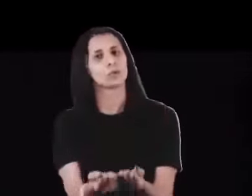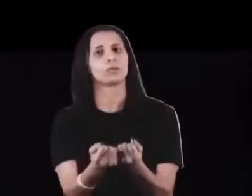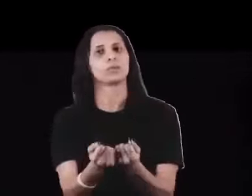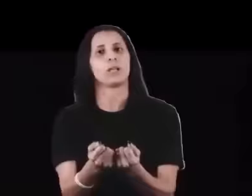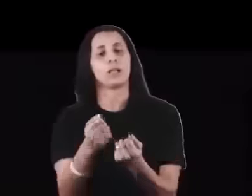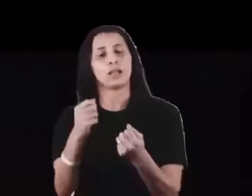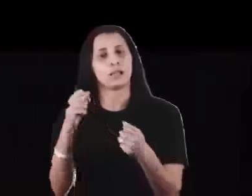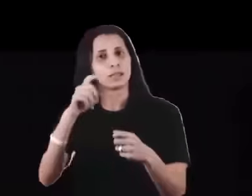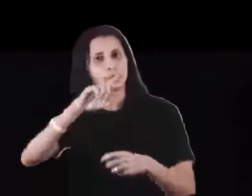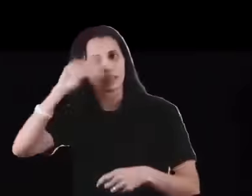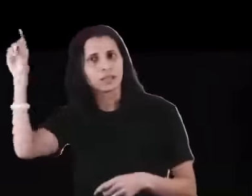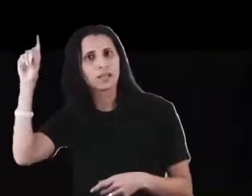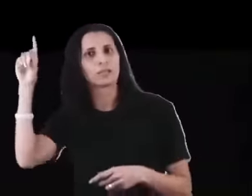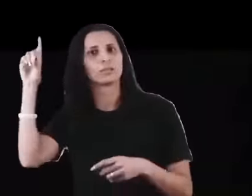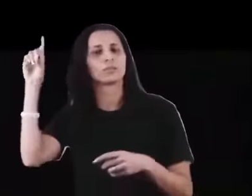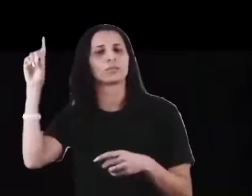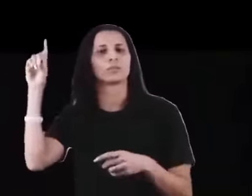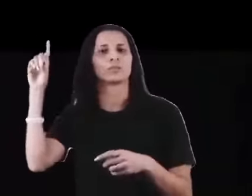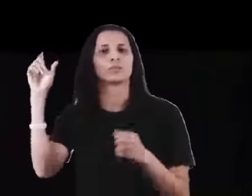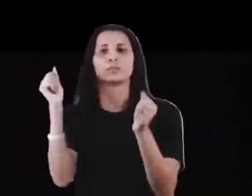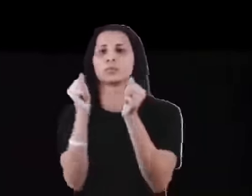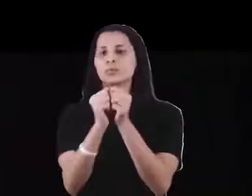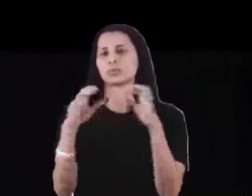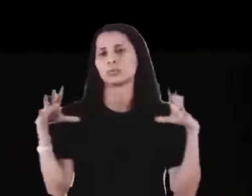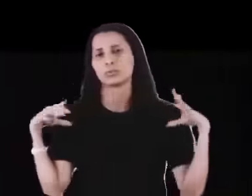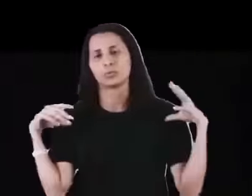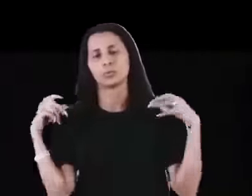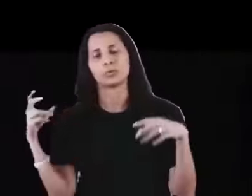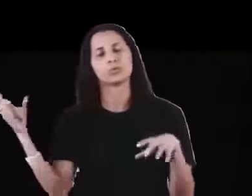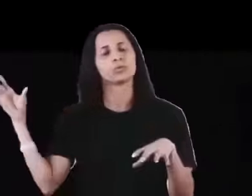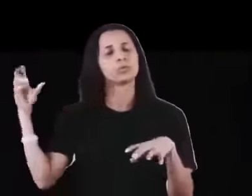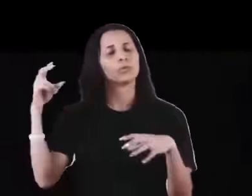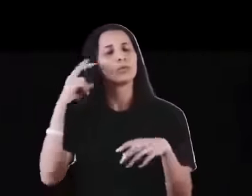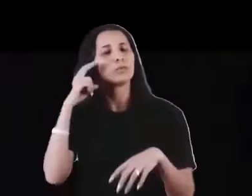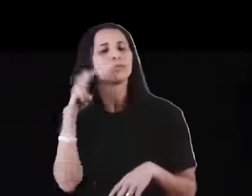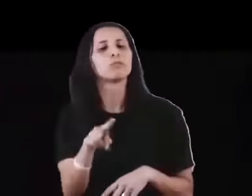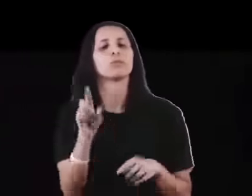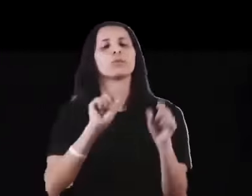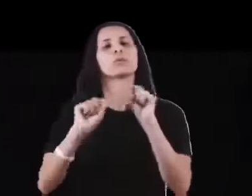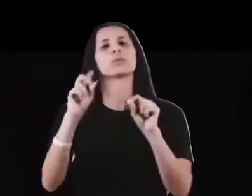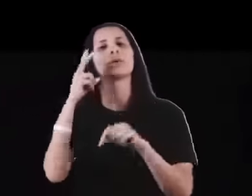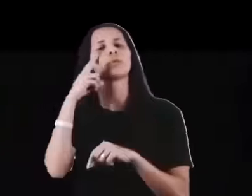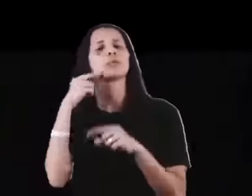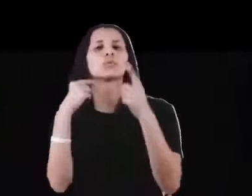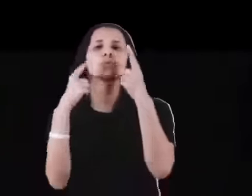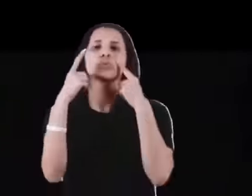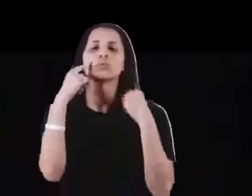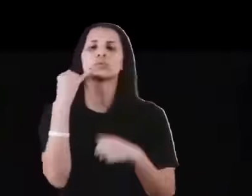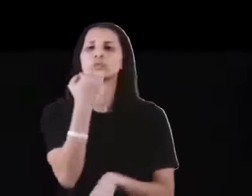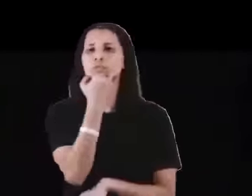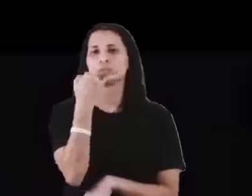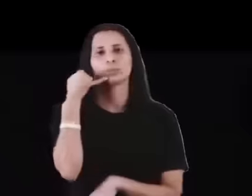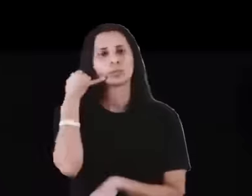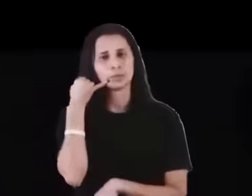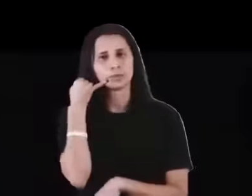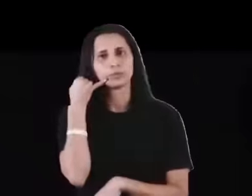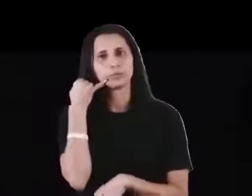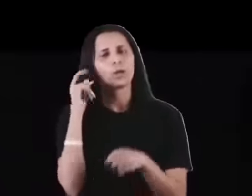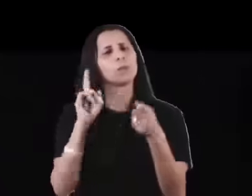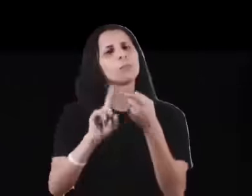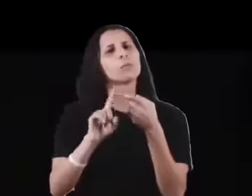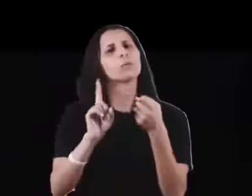do anjo ouviu o choro de quem do menino de Ismael Porque será que Deus